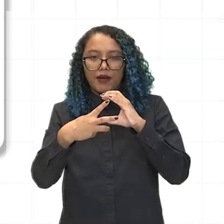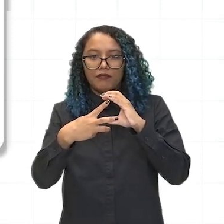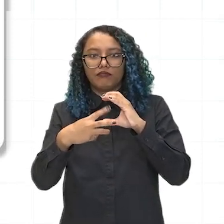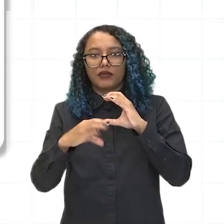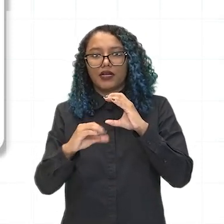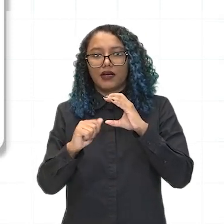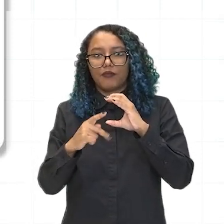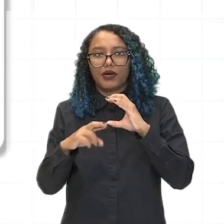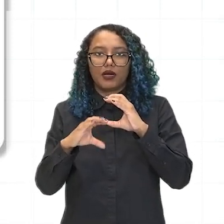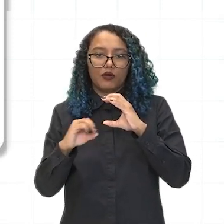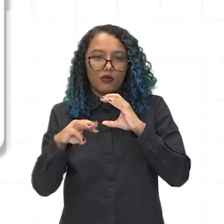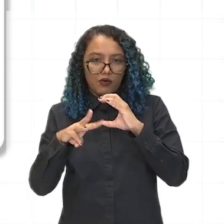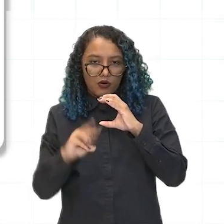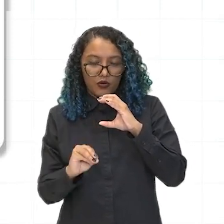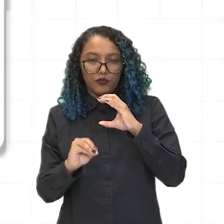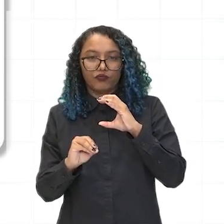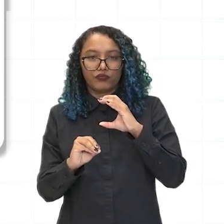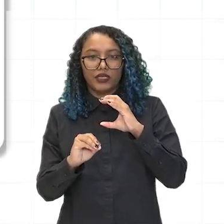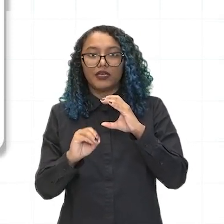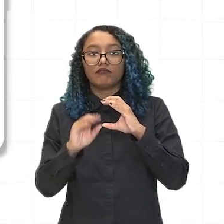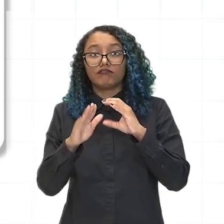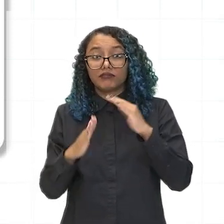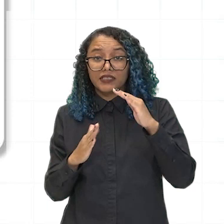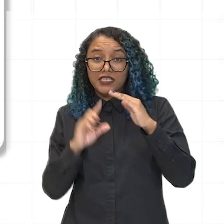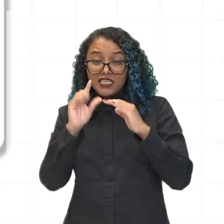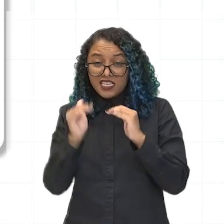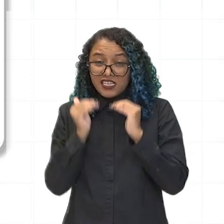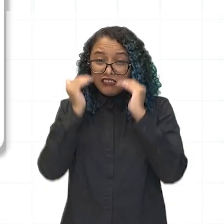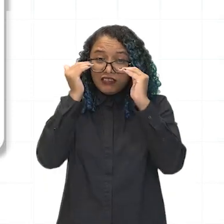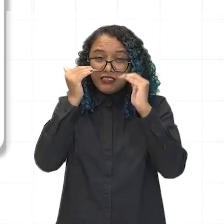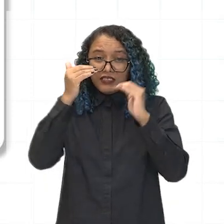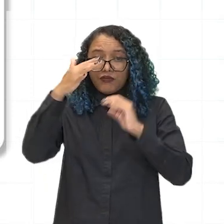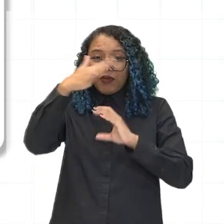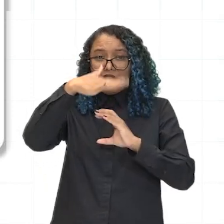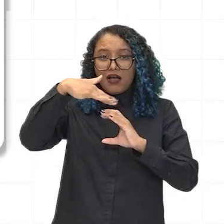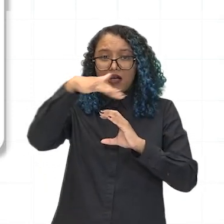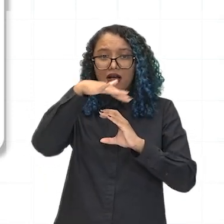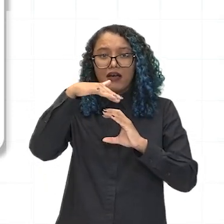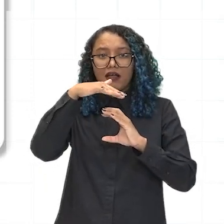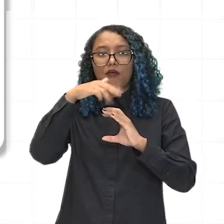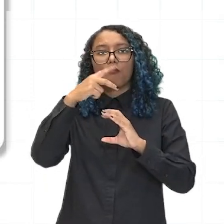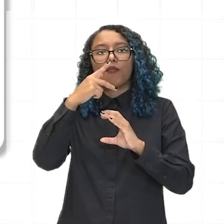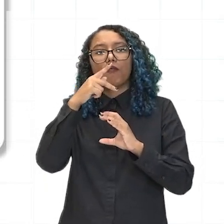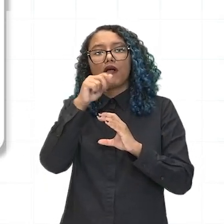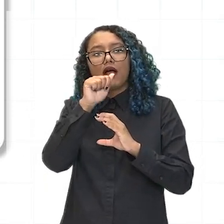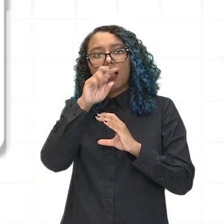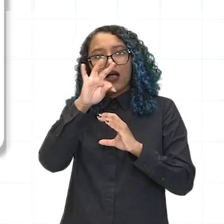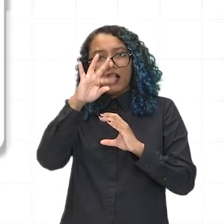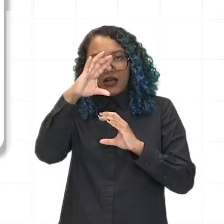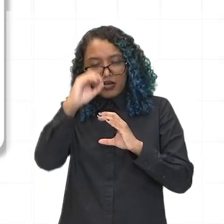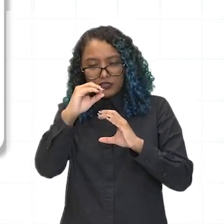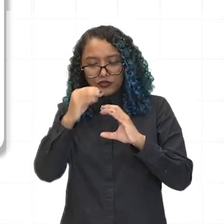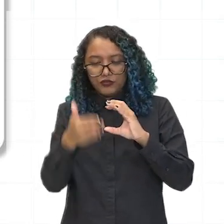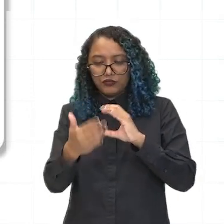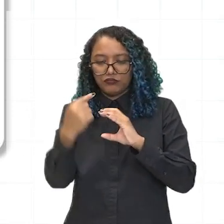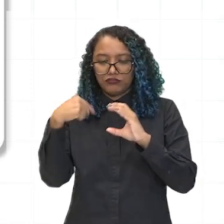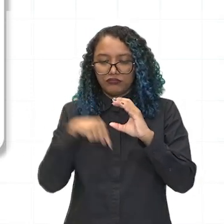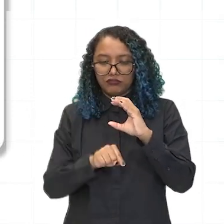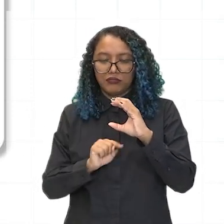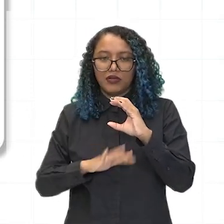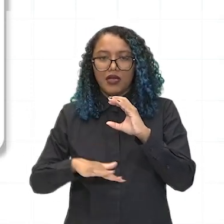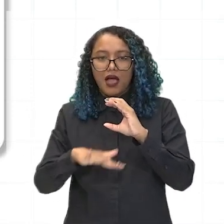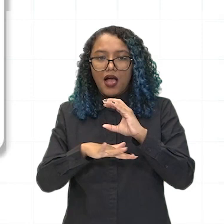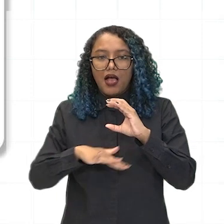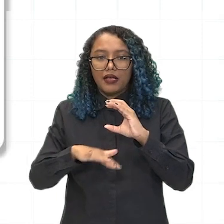E lá em cima vai ter o Círculo Polar Ártico e lá embaixo vai ter o Círculo Polar